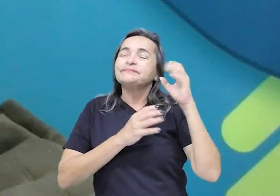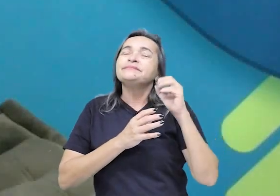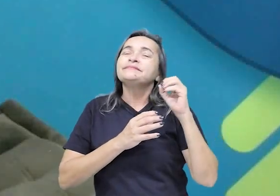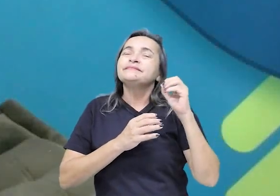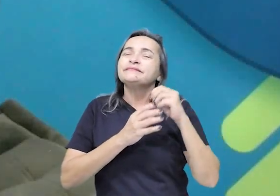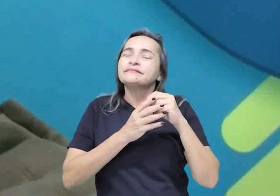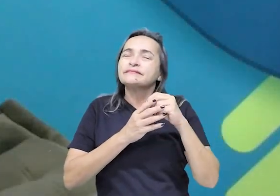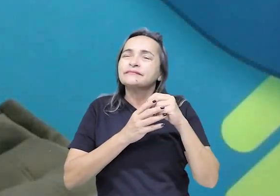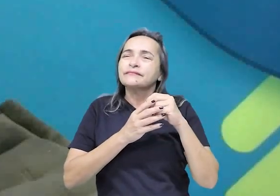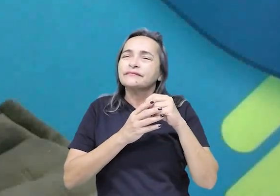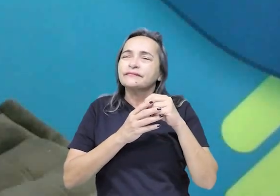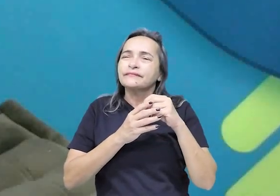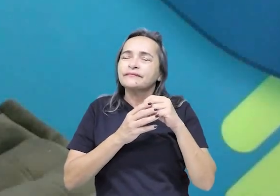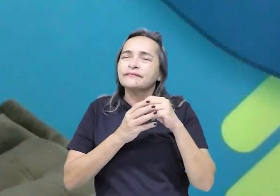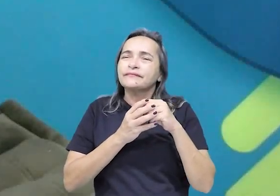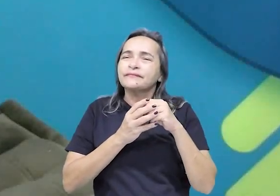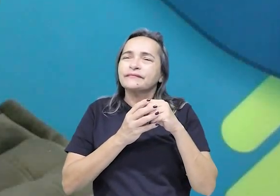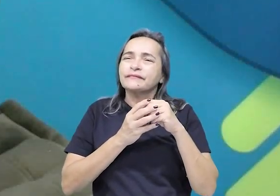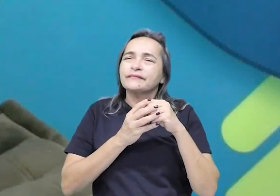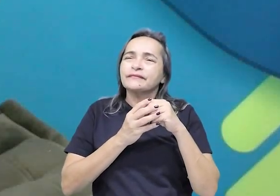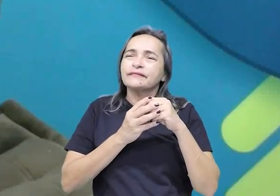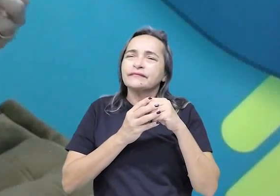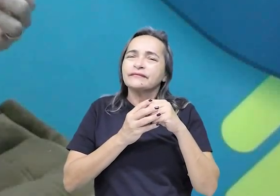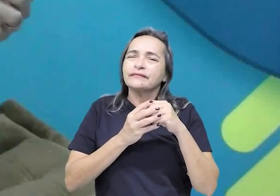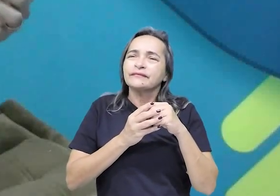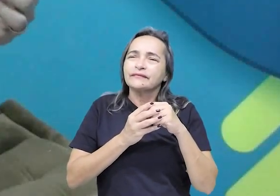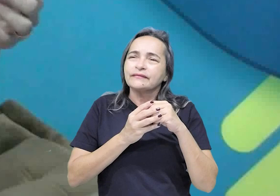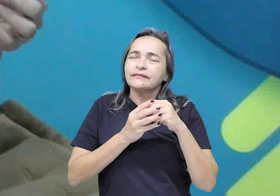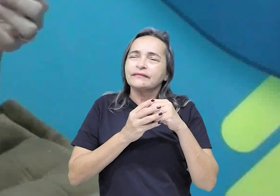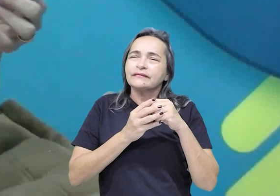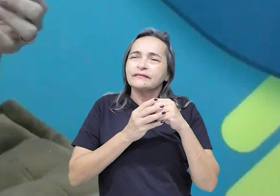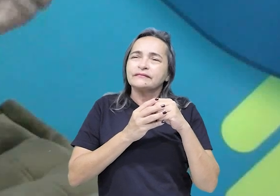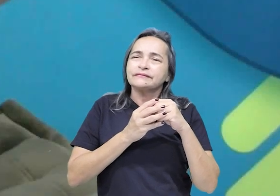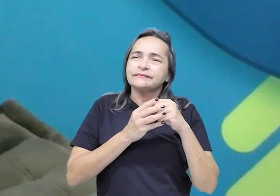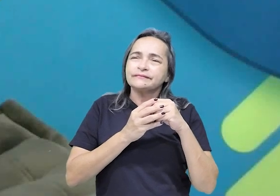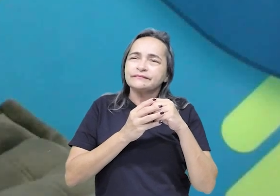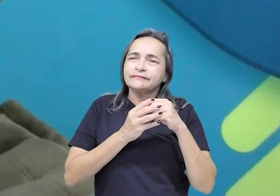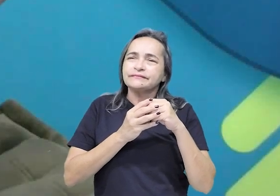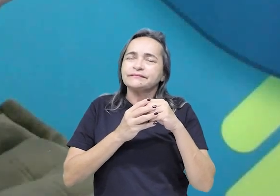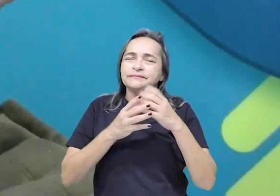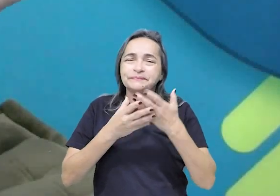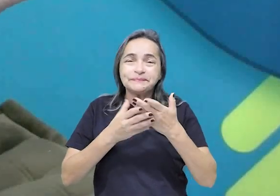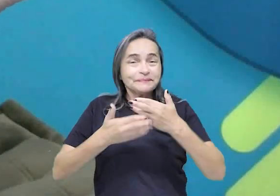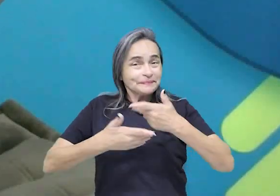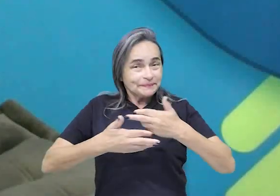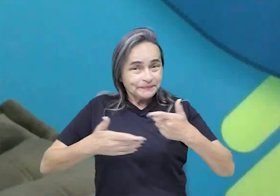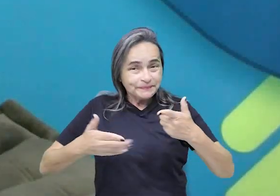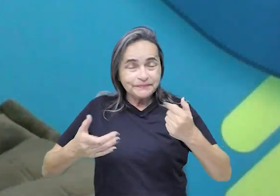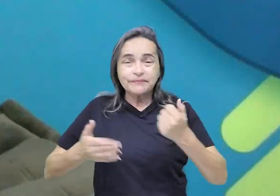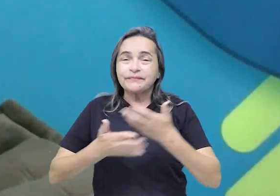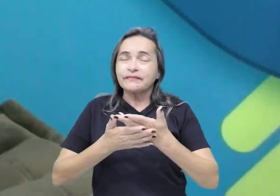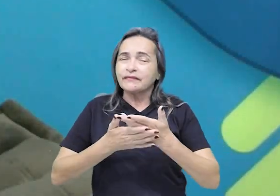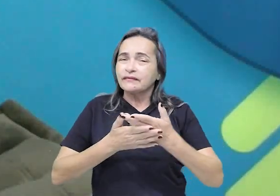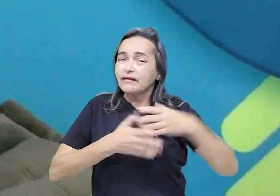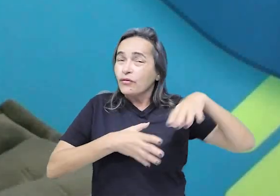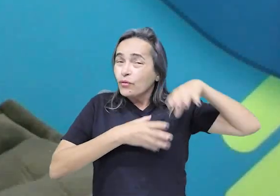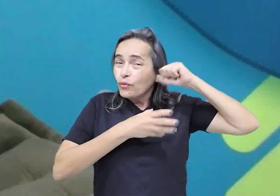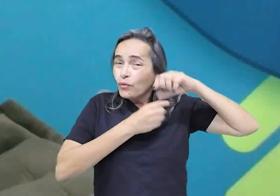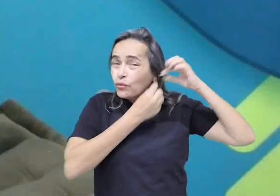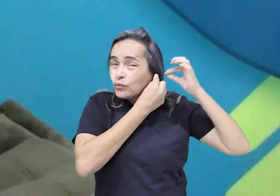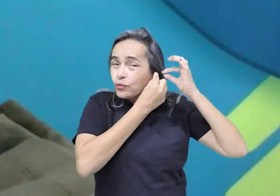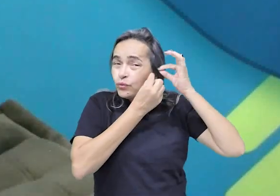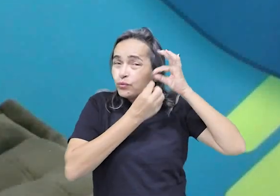também vai ser convertido novamente, vai chegar em outra região mais relacionada a